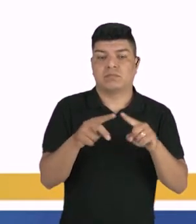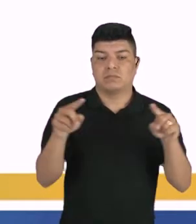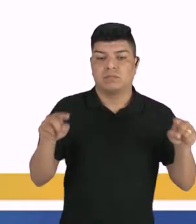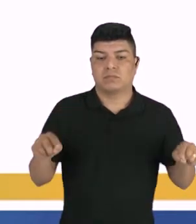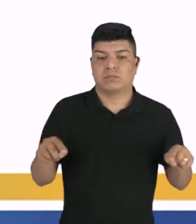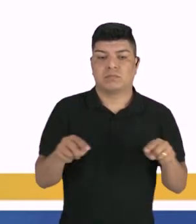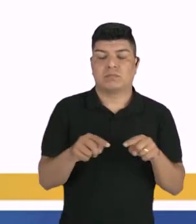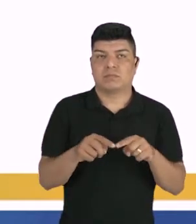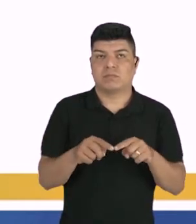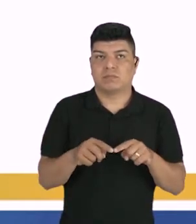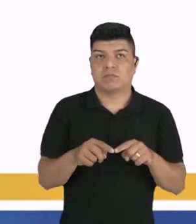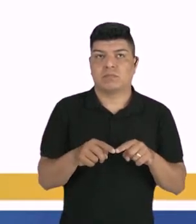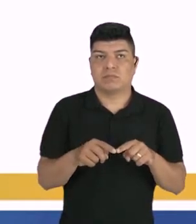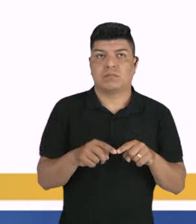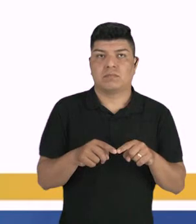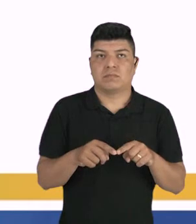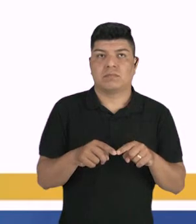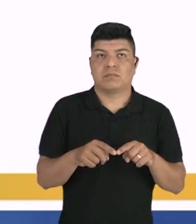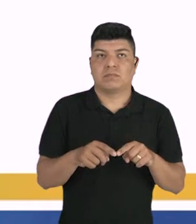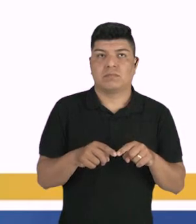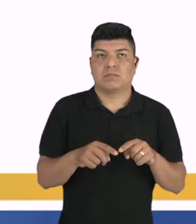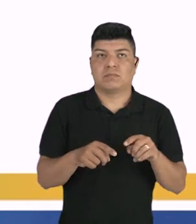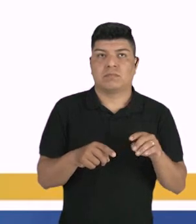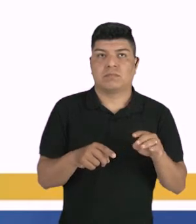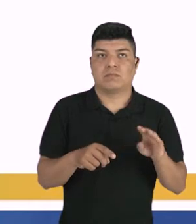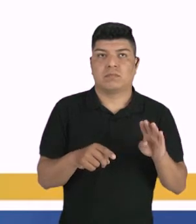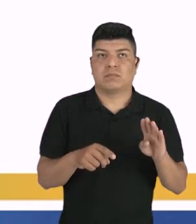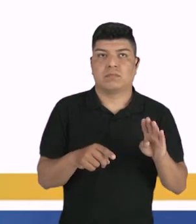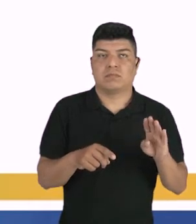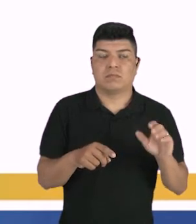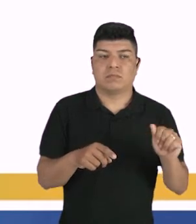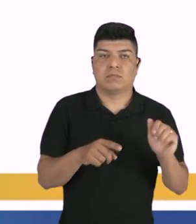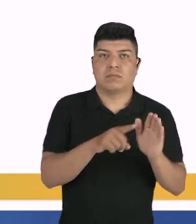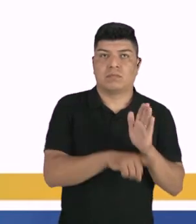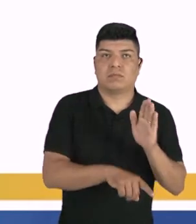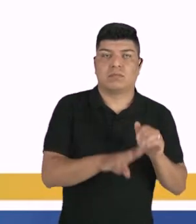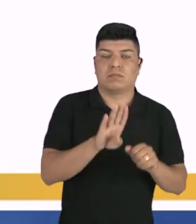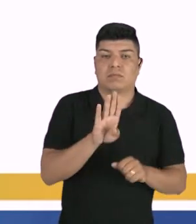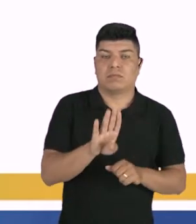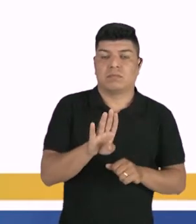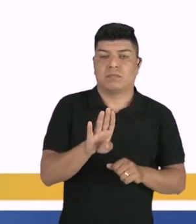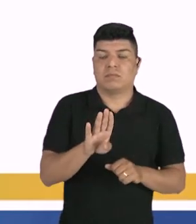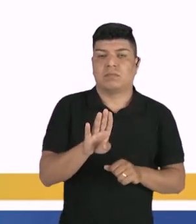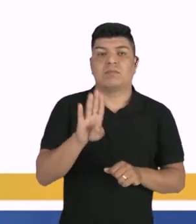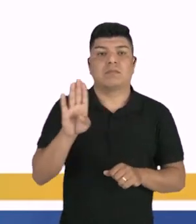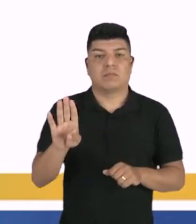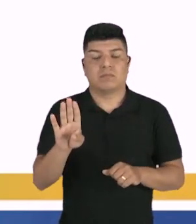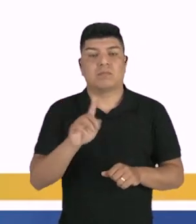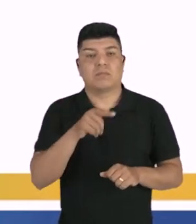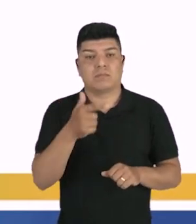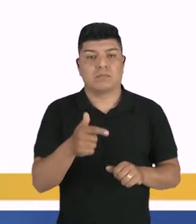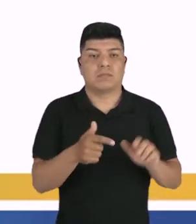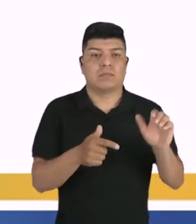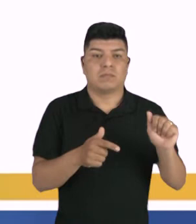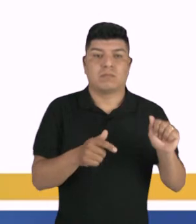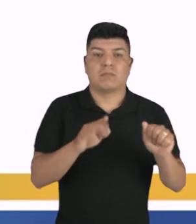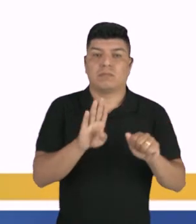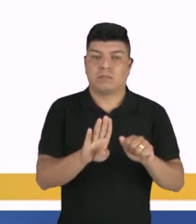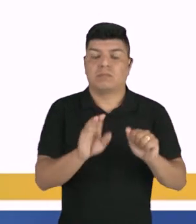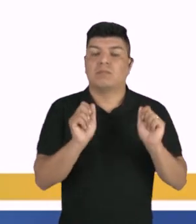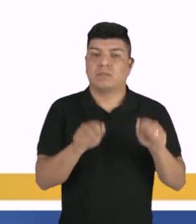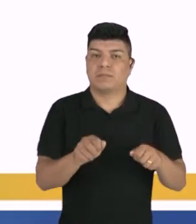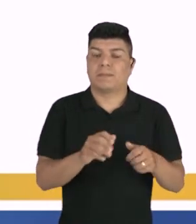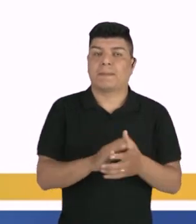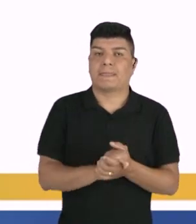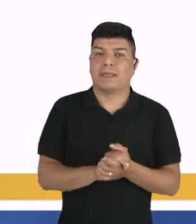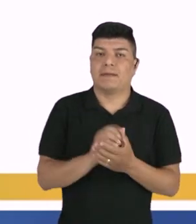retângulos. No caso, um retângulo de lados A menos B, né, e B, e outro de lado A e B. Então,